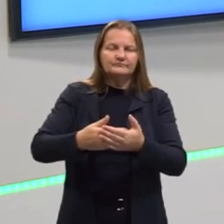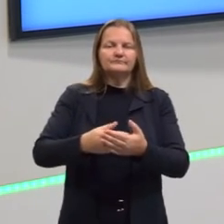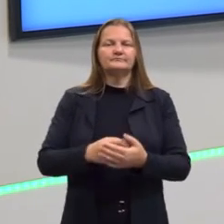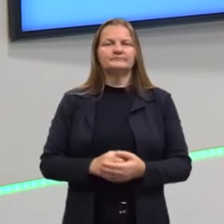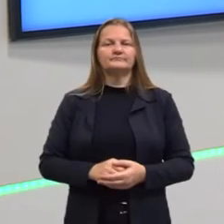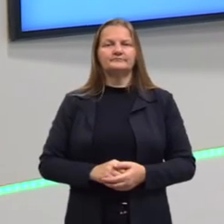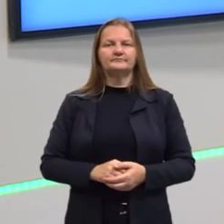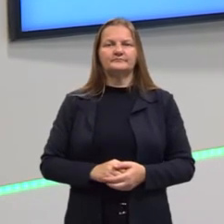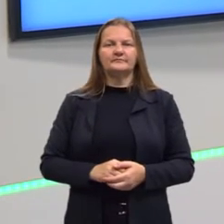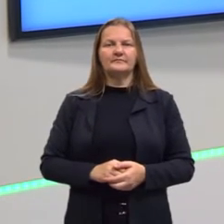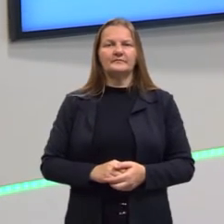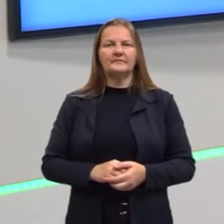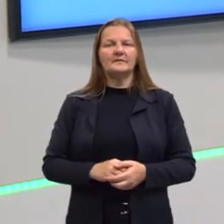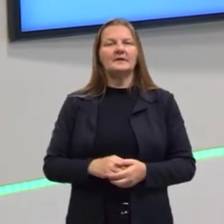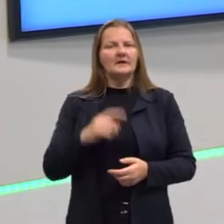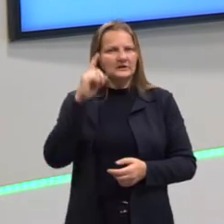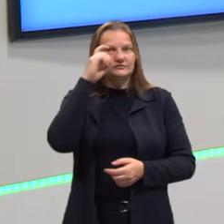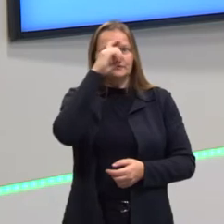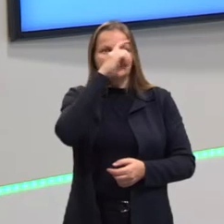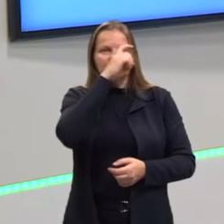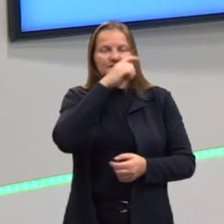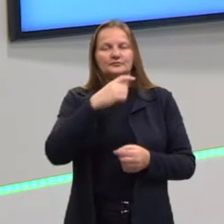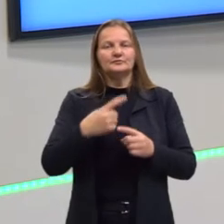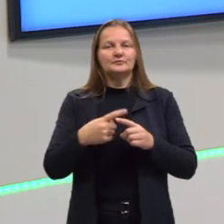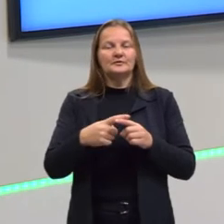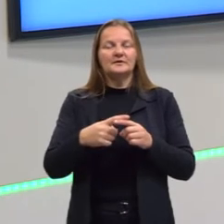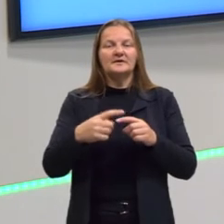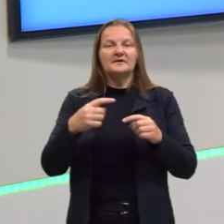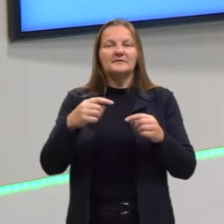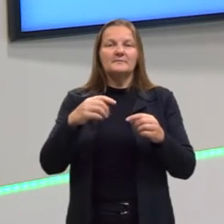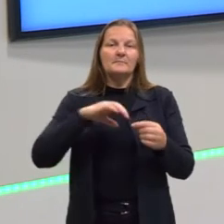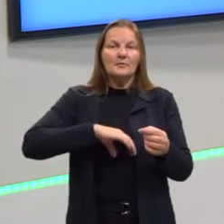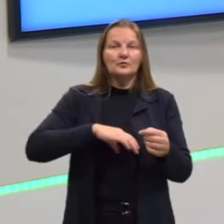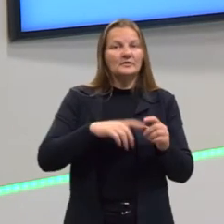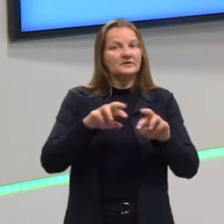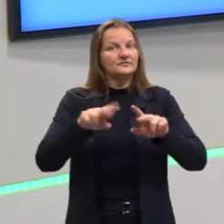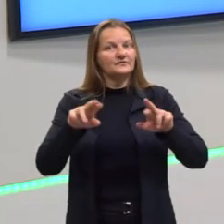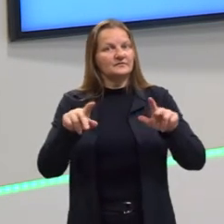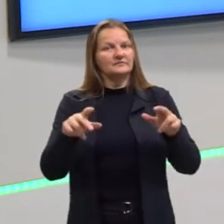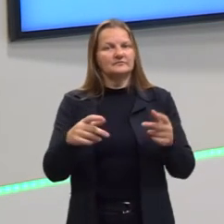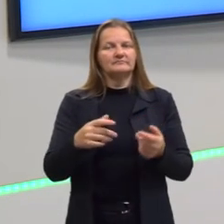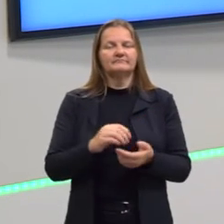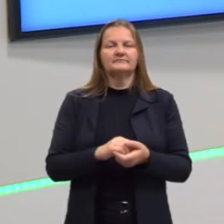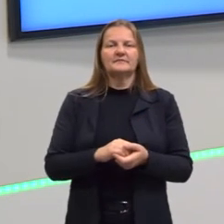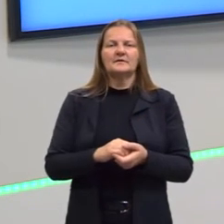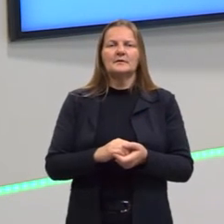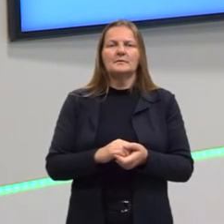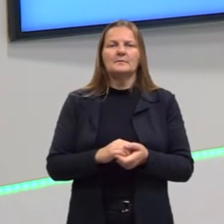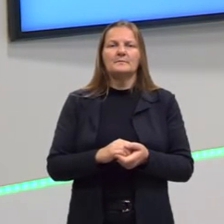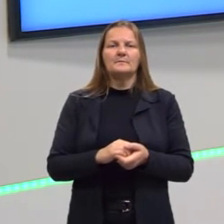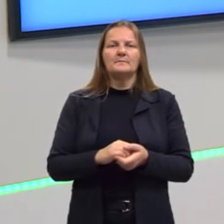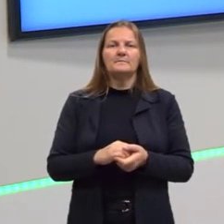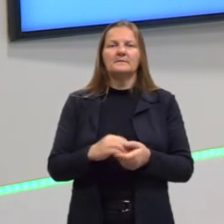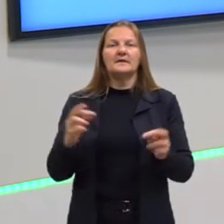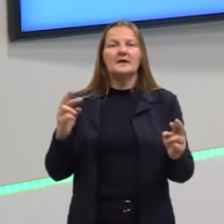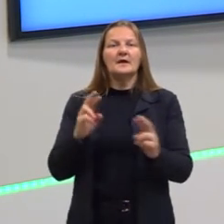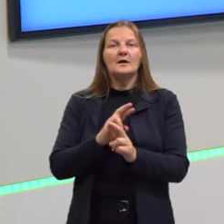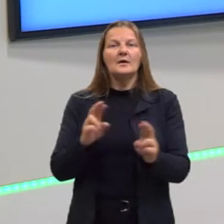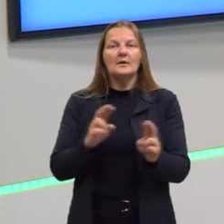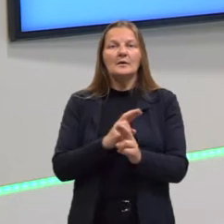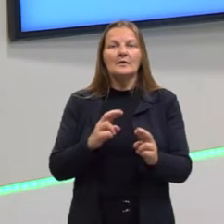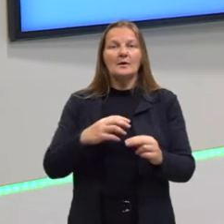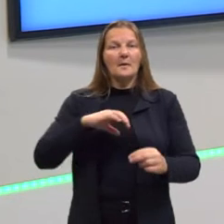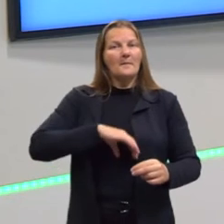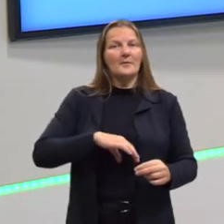Então essa é a parte mais difícil para a gente entender o presente perfeito como nós não temos essa relação